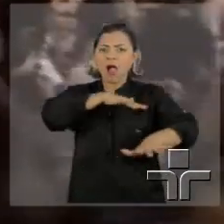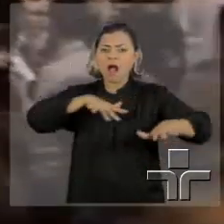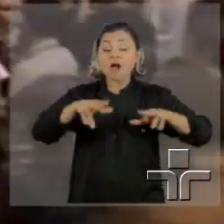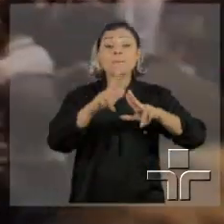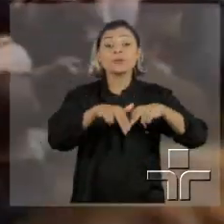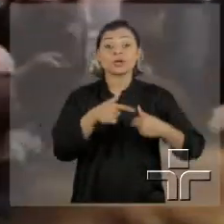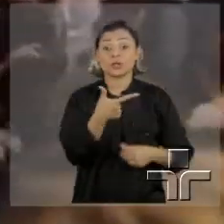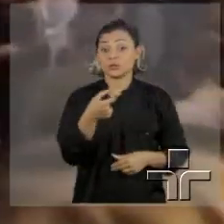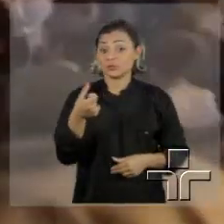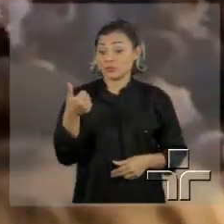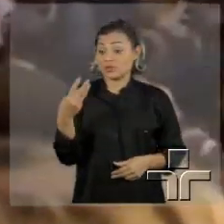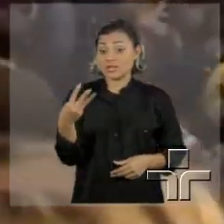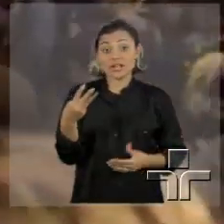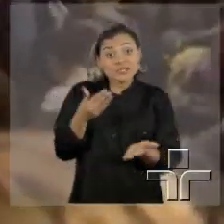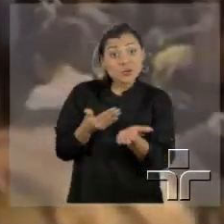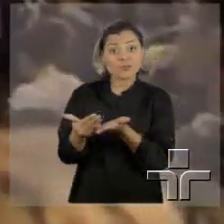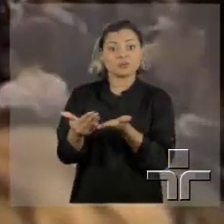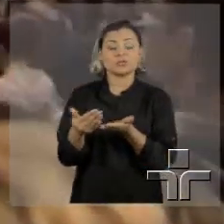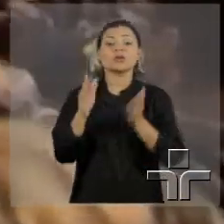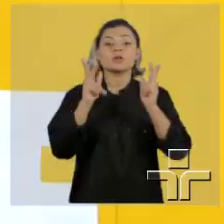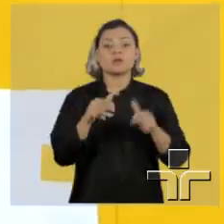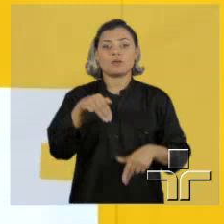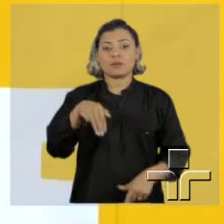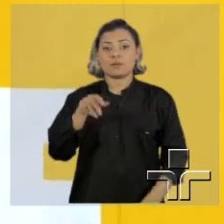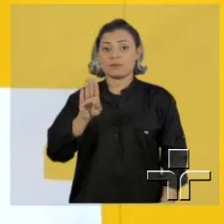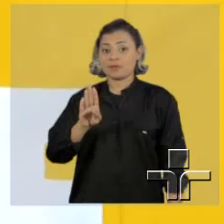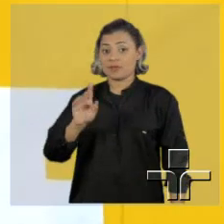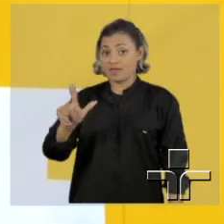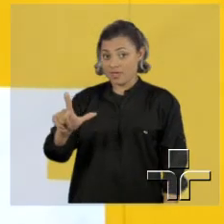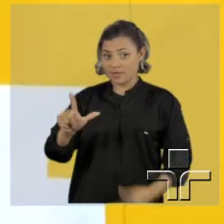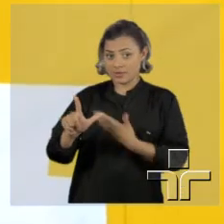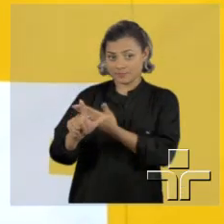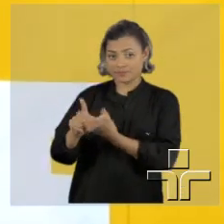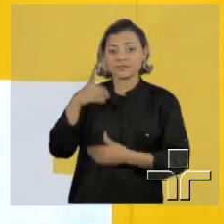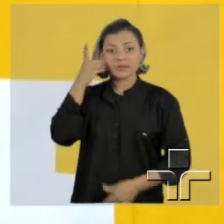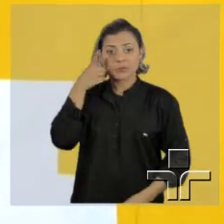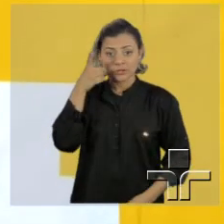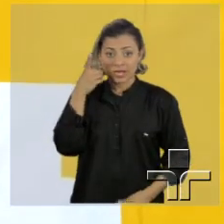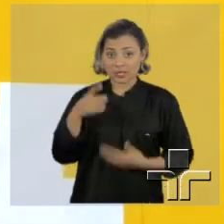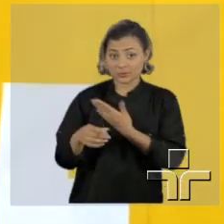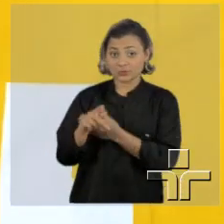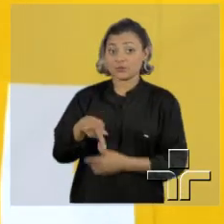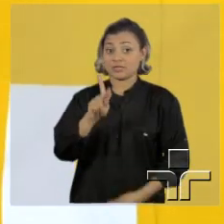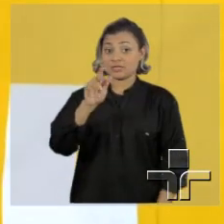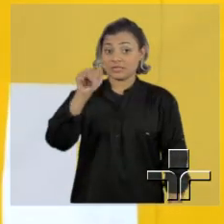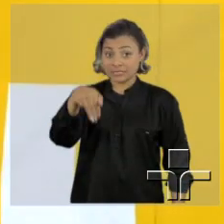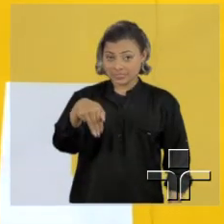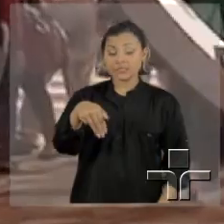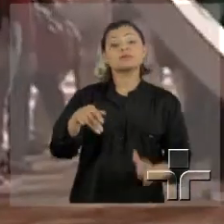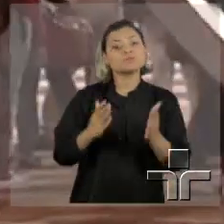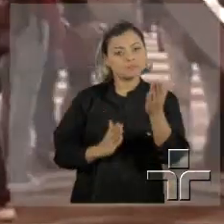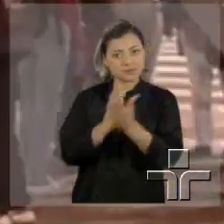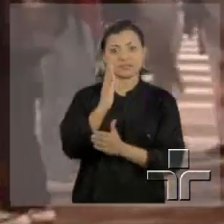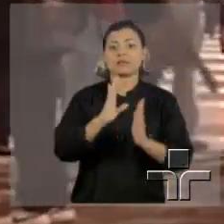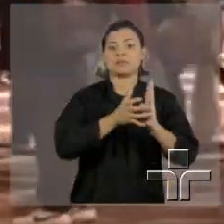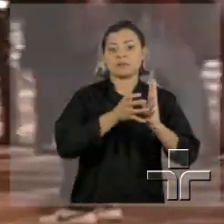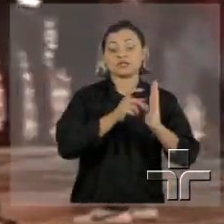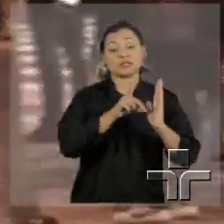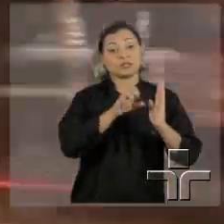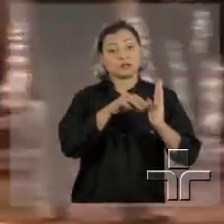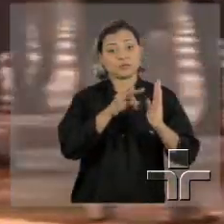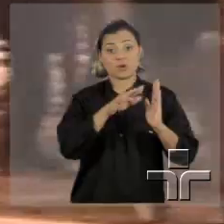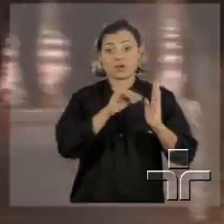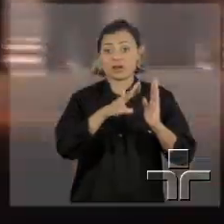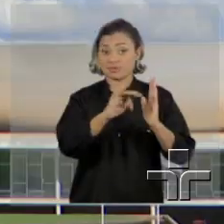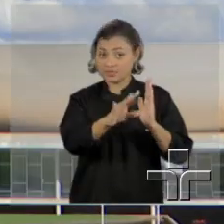de 2013, como o MBL, do deputado federal Kim Kataguiri, eleito pelo Democratas. Todos com a